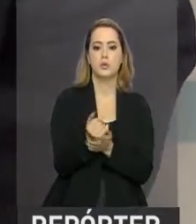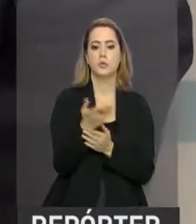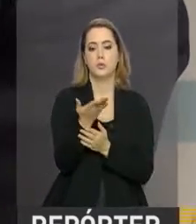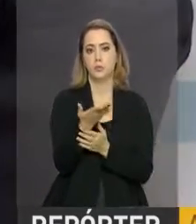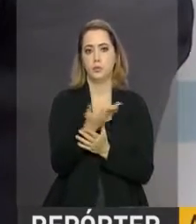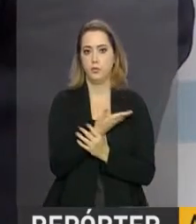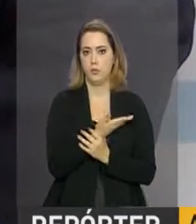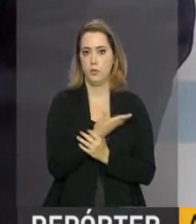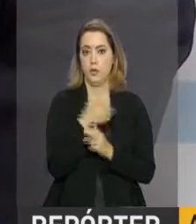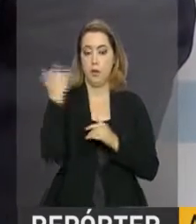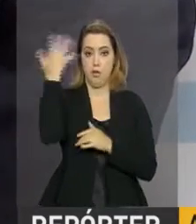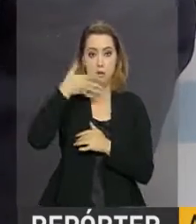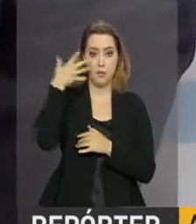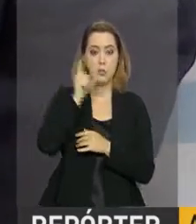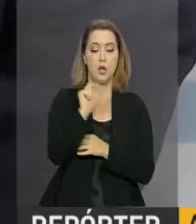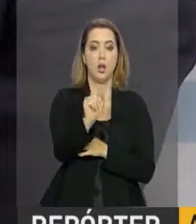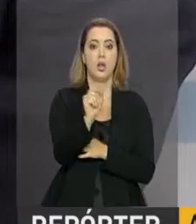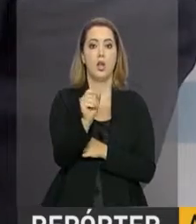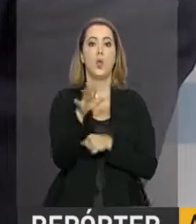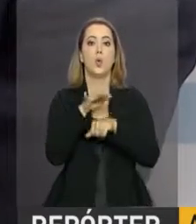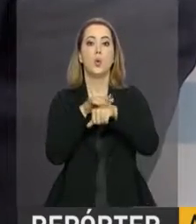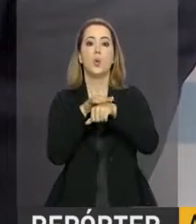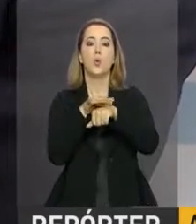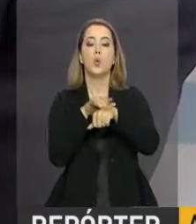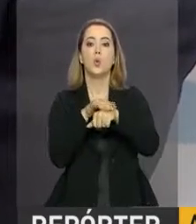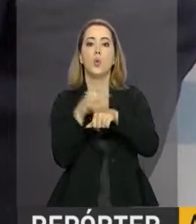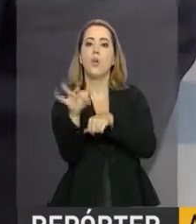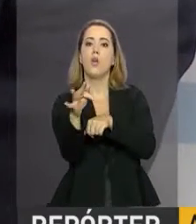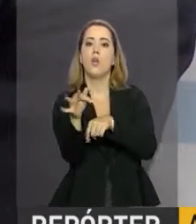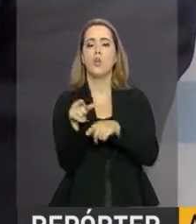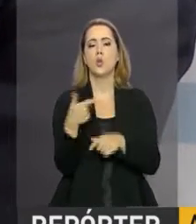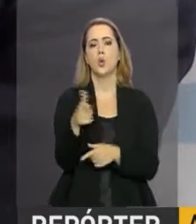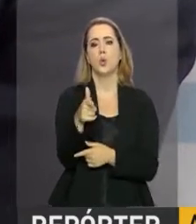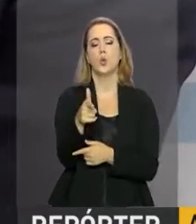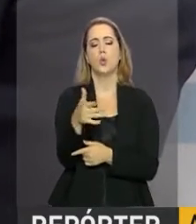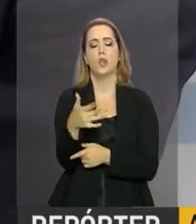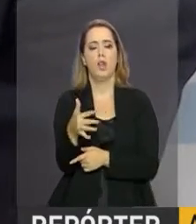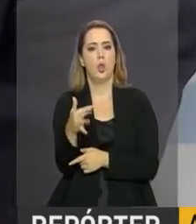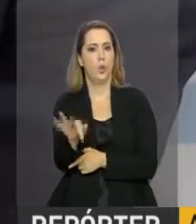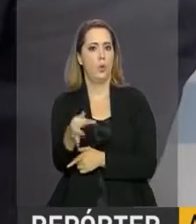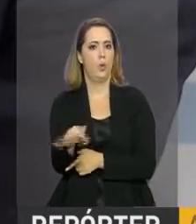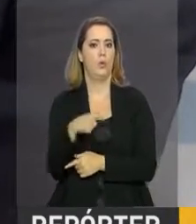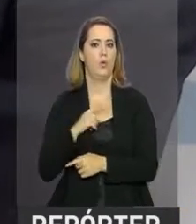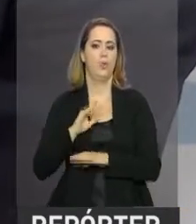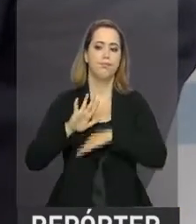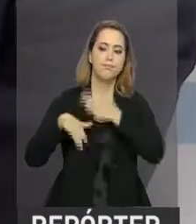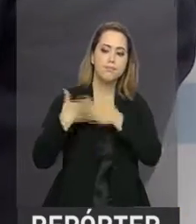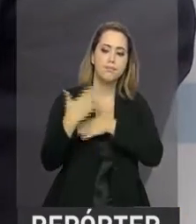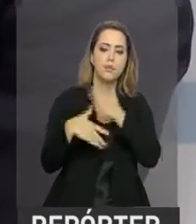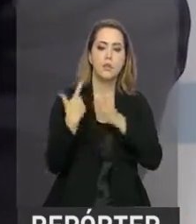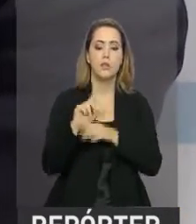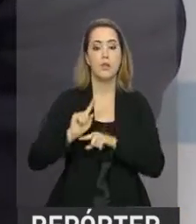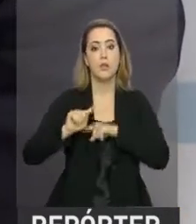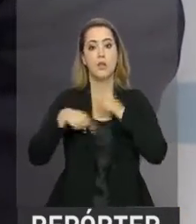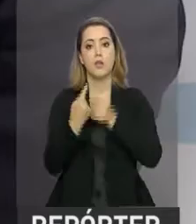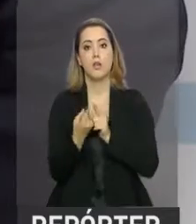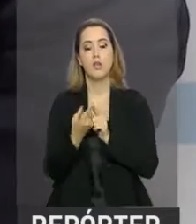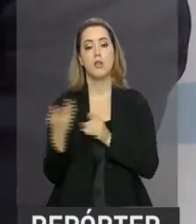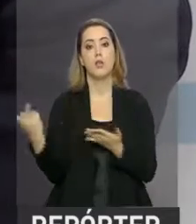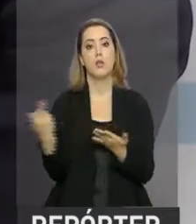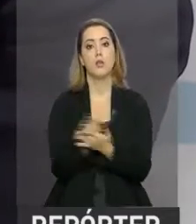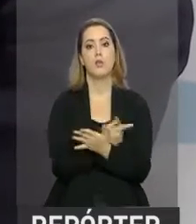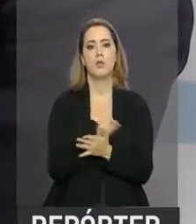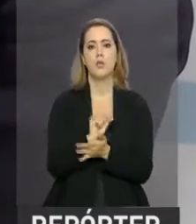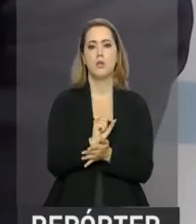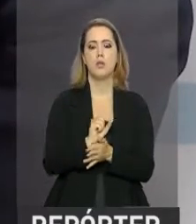ferida ela não dói ela passa desapercebida e muitas vezes quando ela aparece algum sinal ou